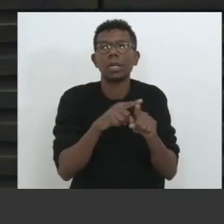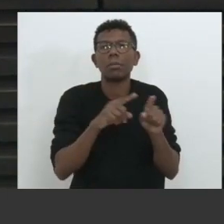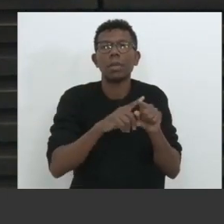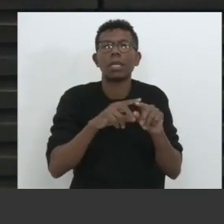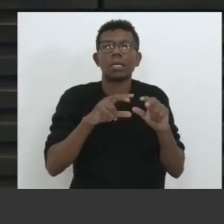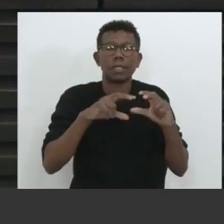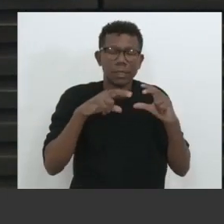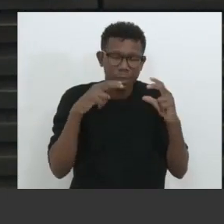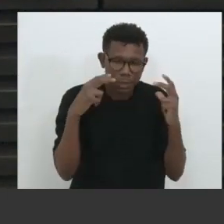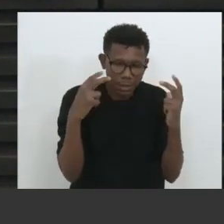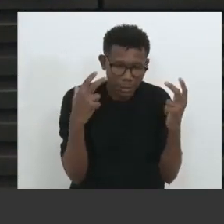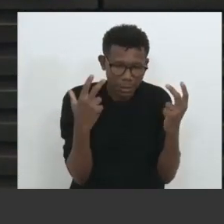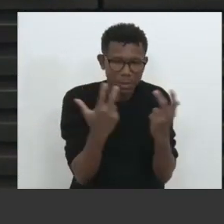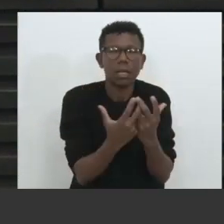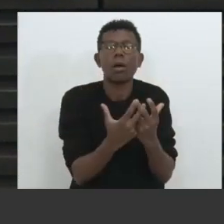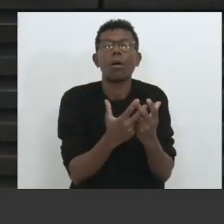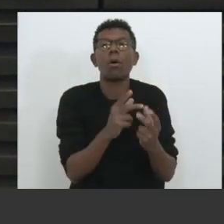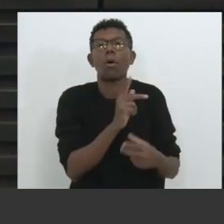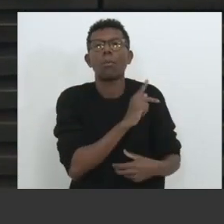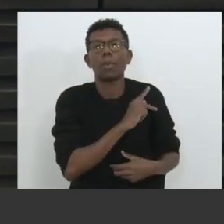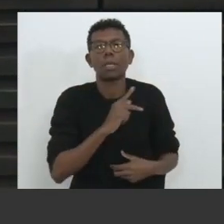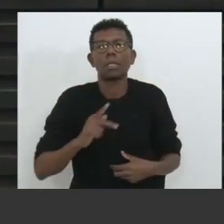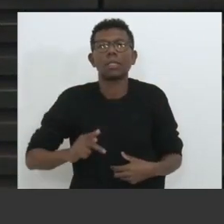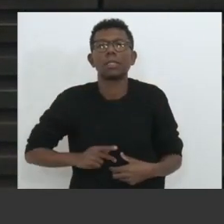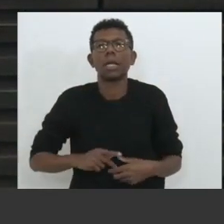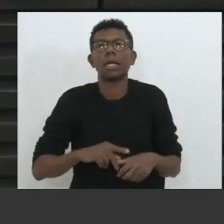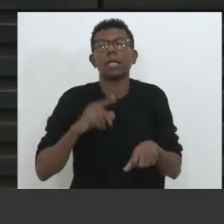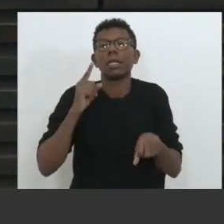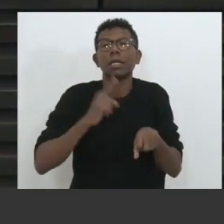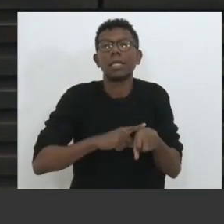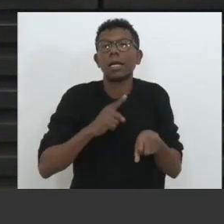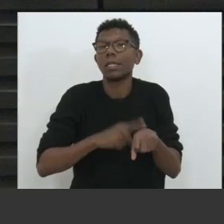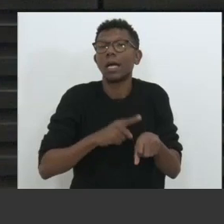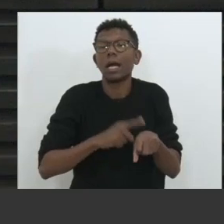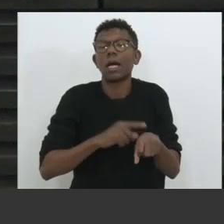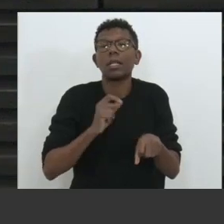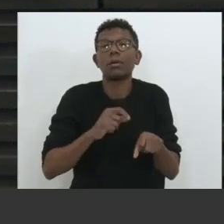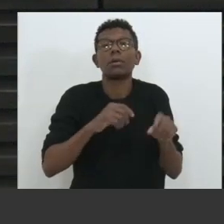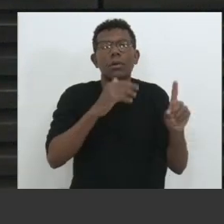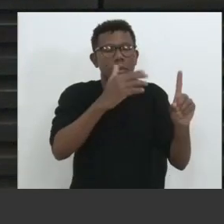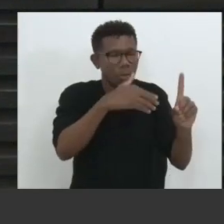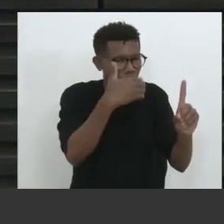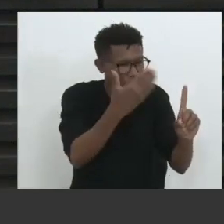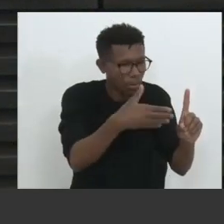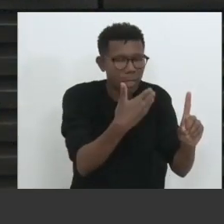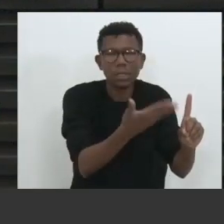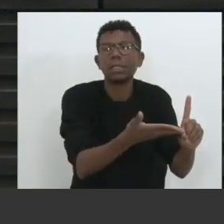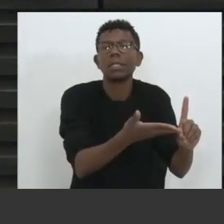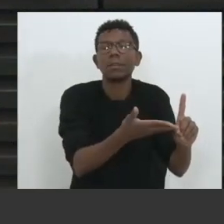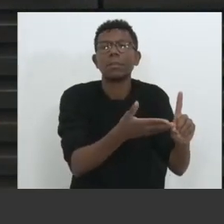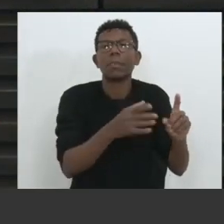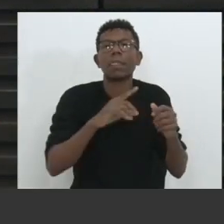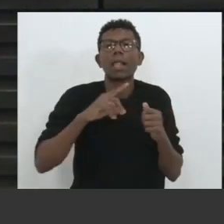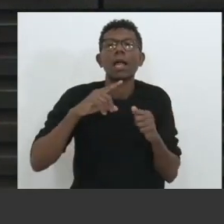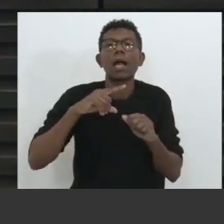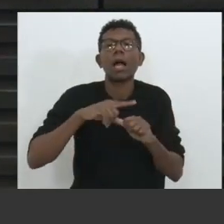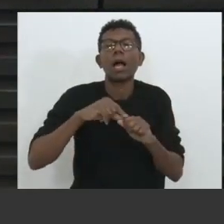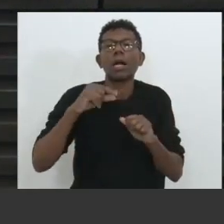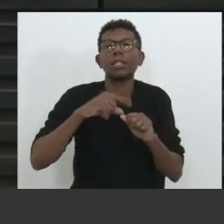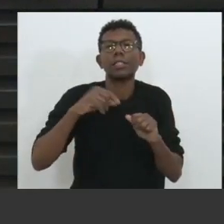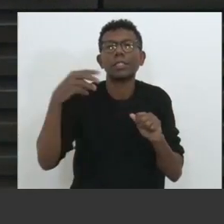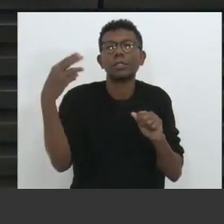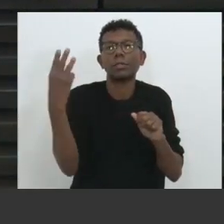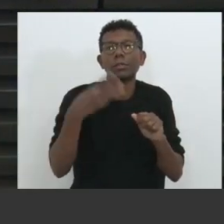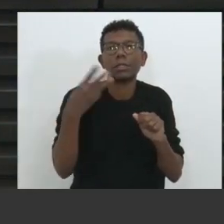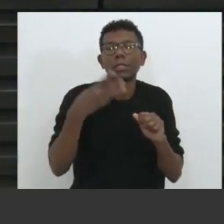presidência em data previamente firmada com o homenageado artigo Tero as